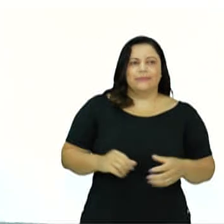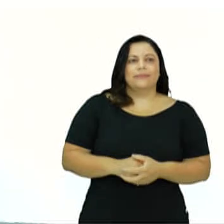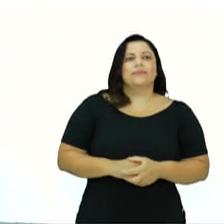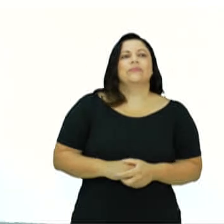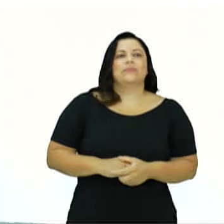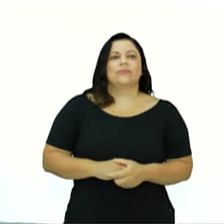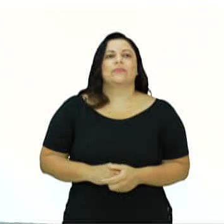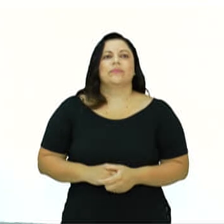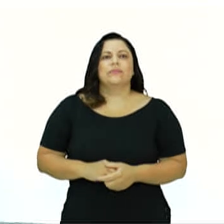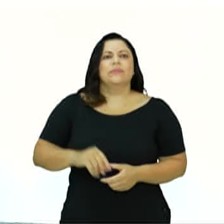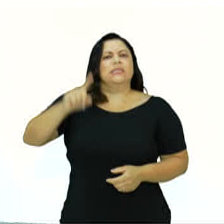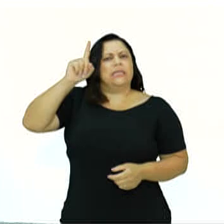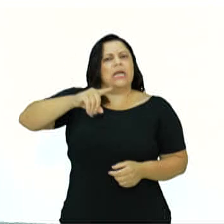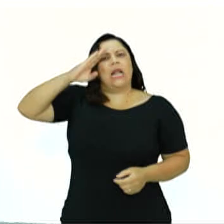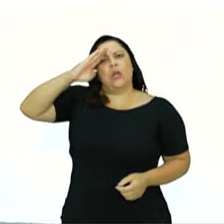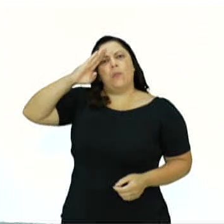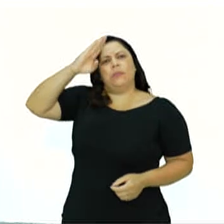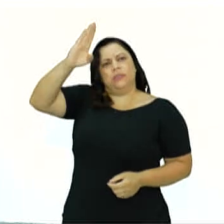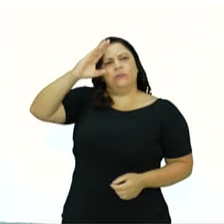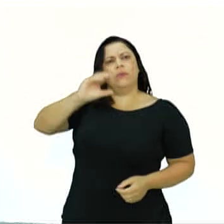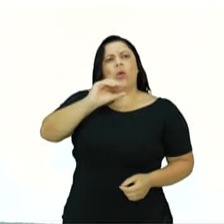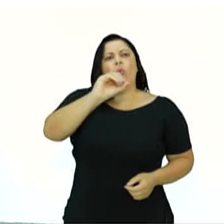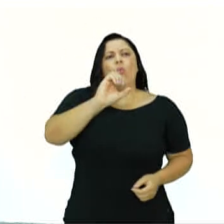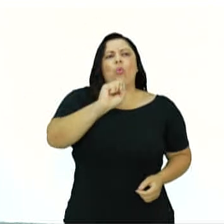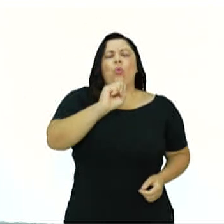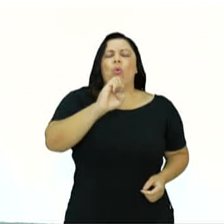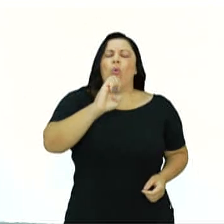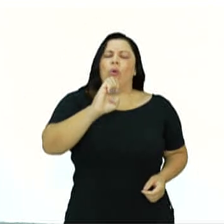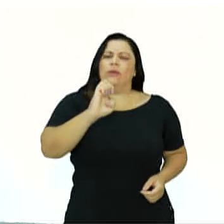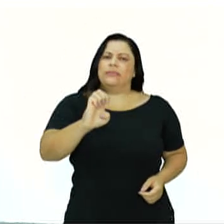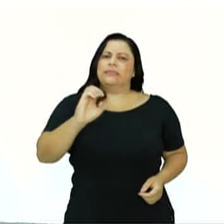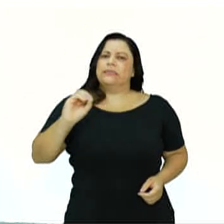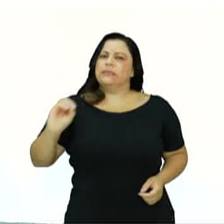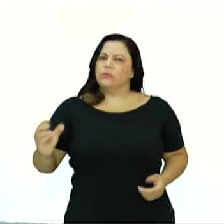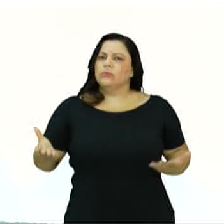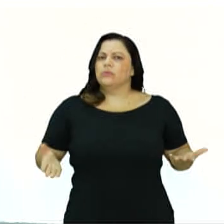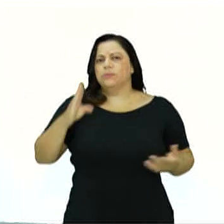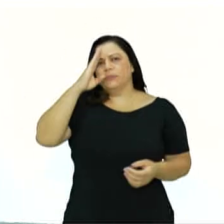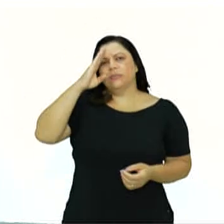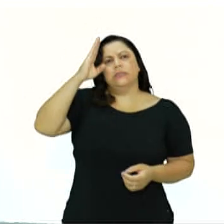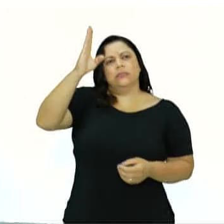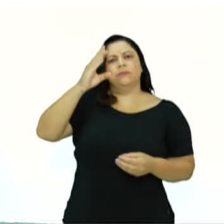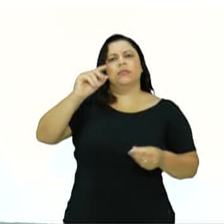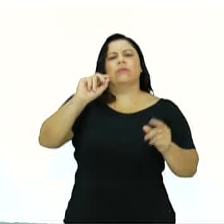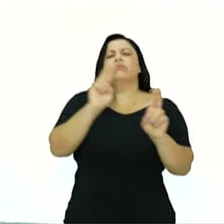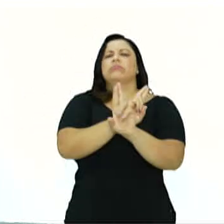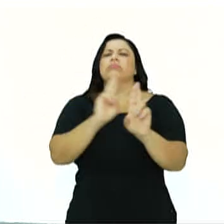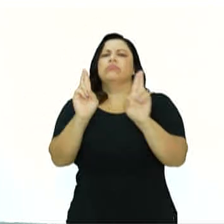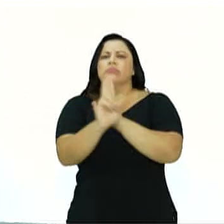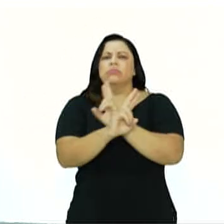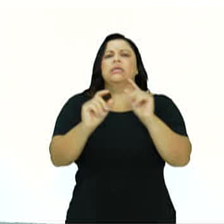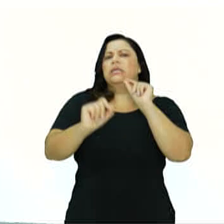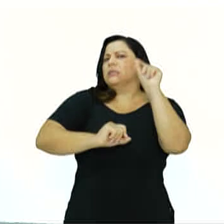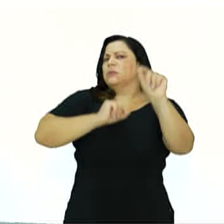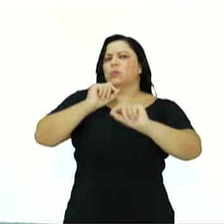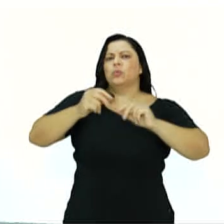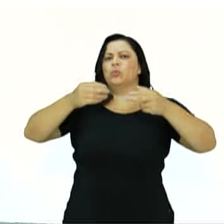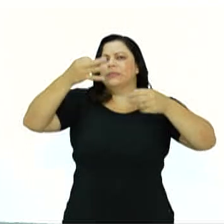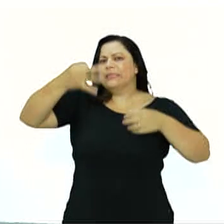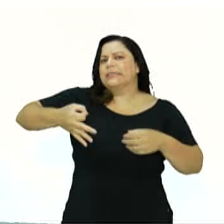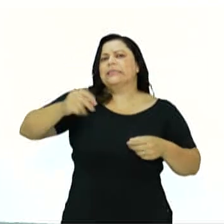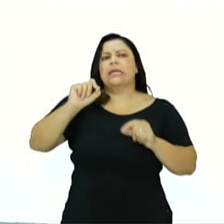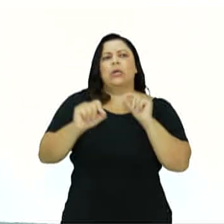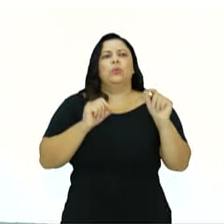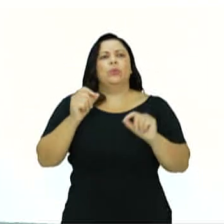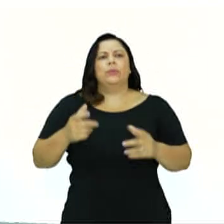ósseo é o principal constituinte dos ossos, beleza? Em relação a esse tecido, é correto afirmar que, letra A,